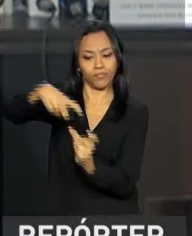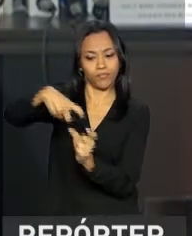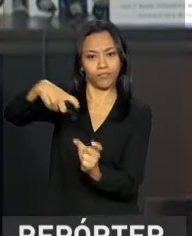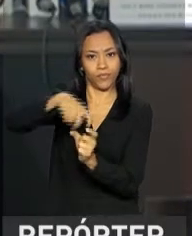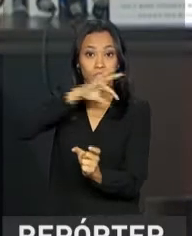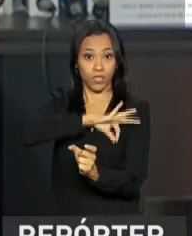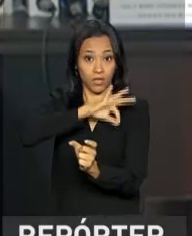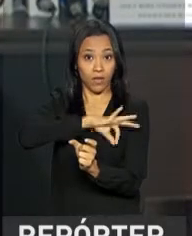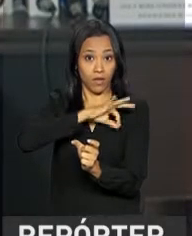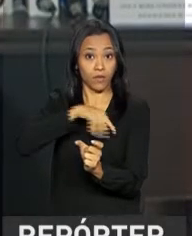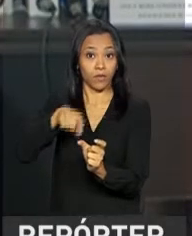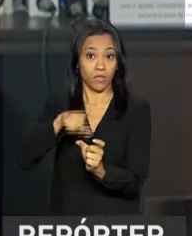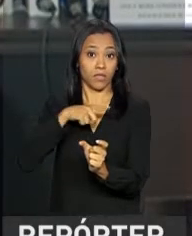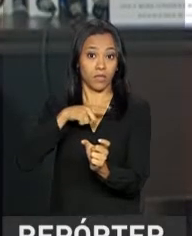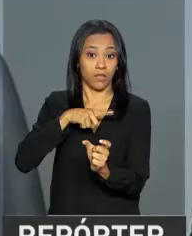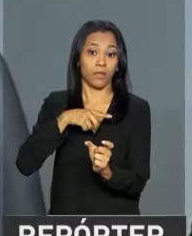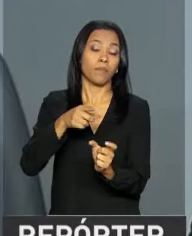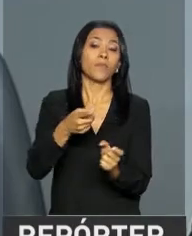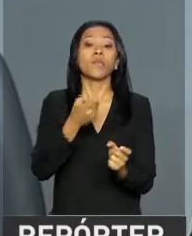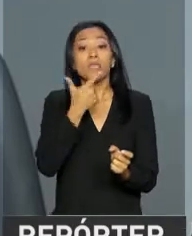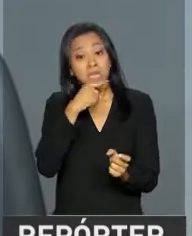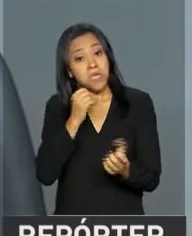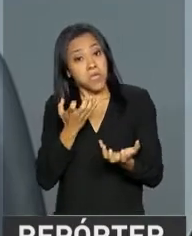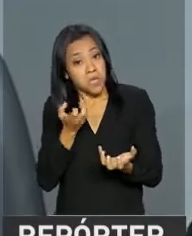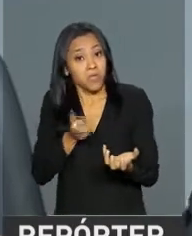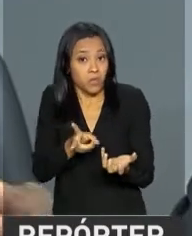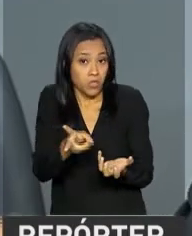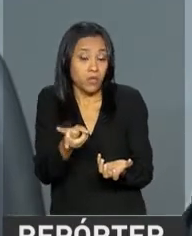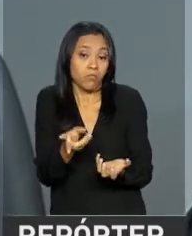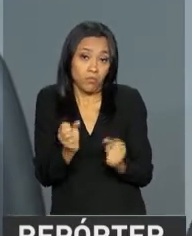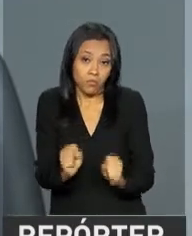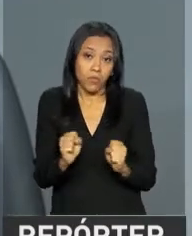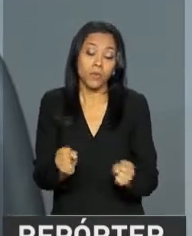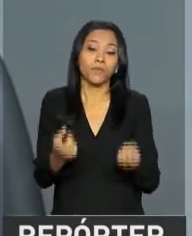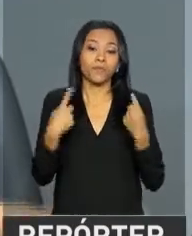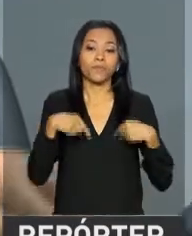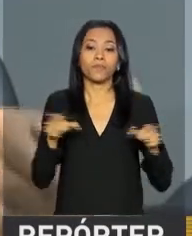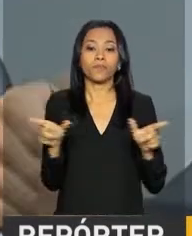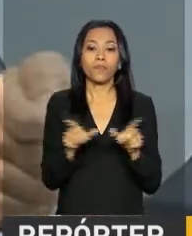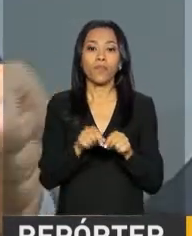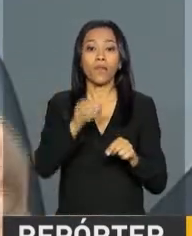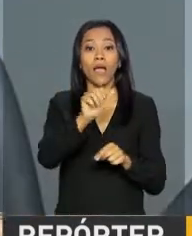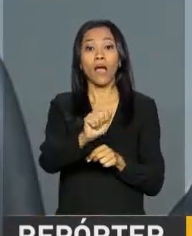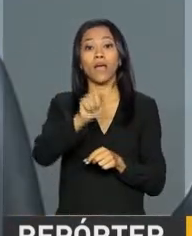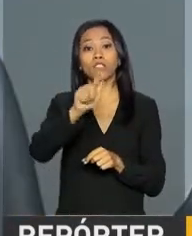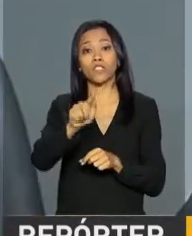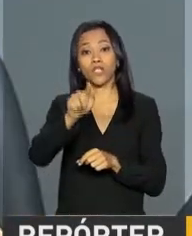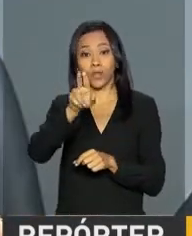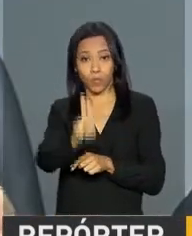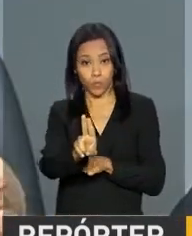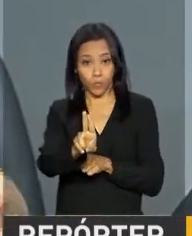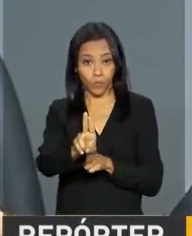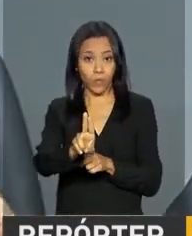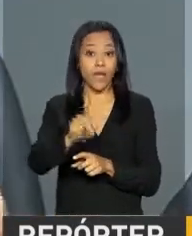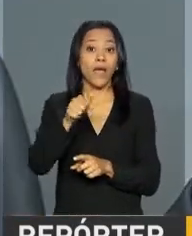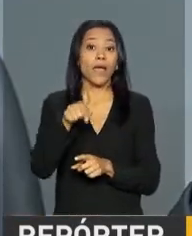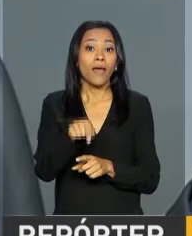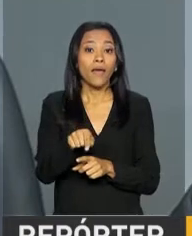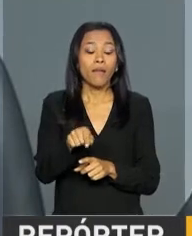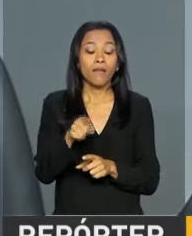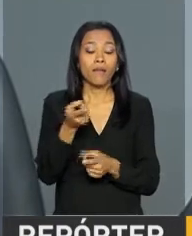poderá continuar com a ação na justiça ágil eo permitiu não como quem arbitra mas quem como